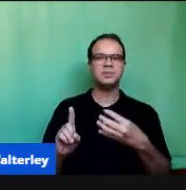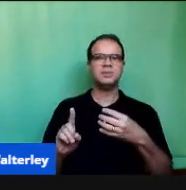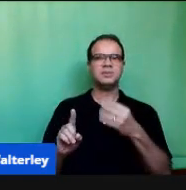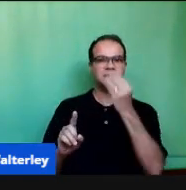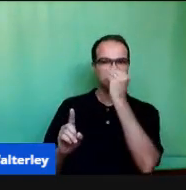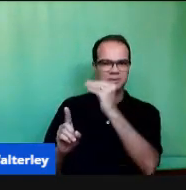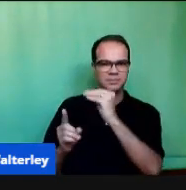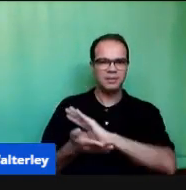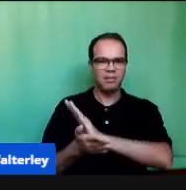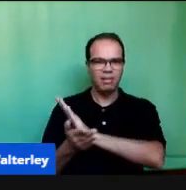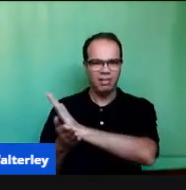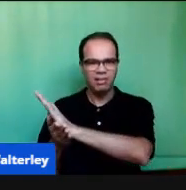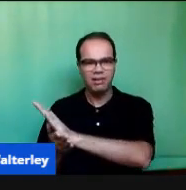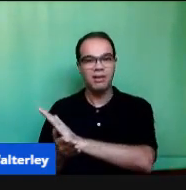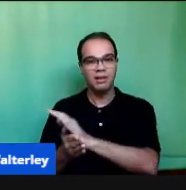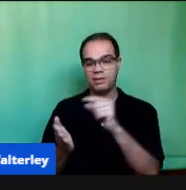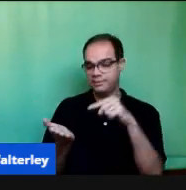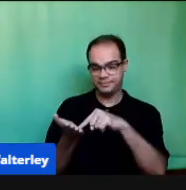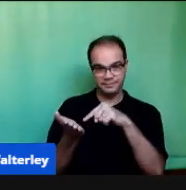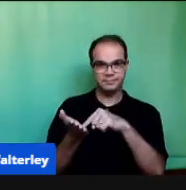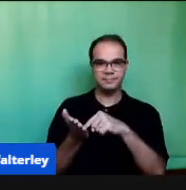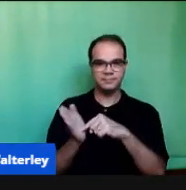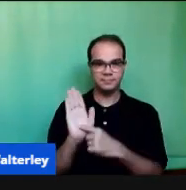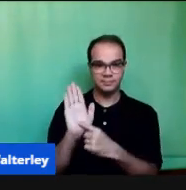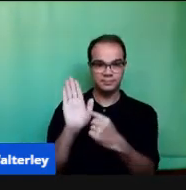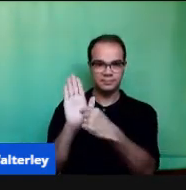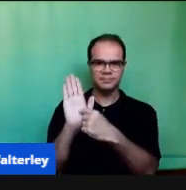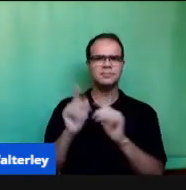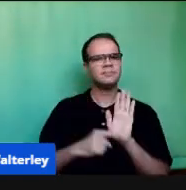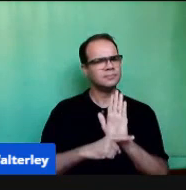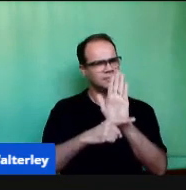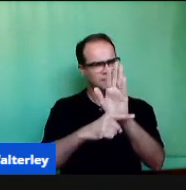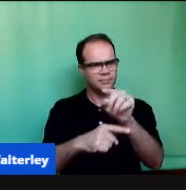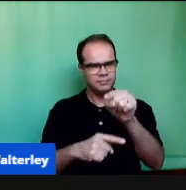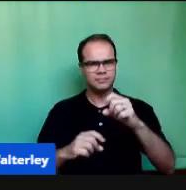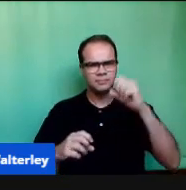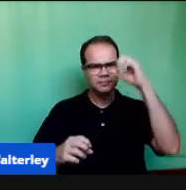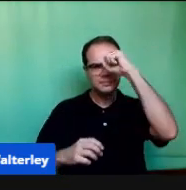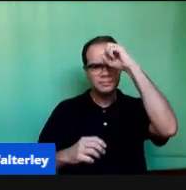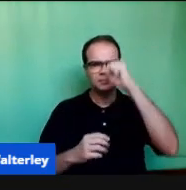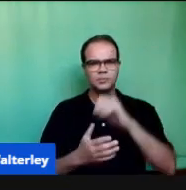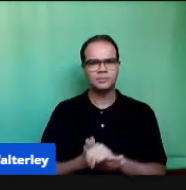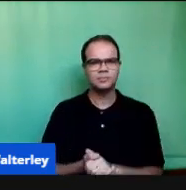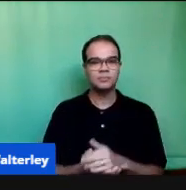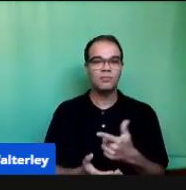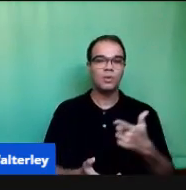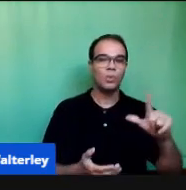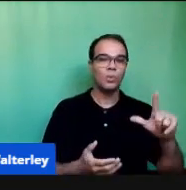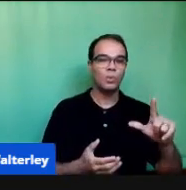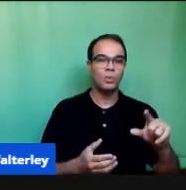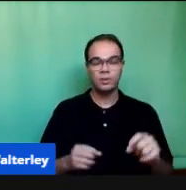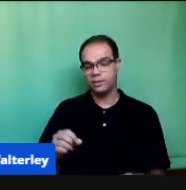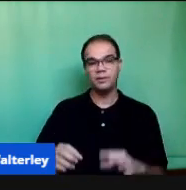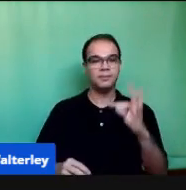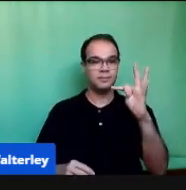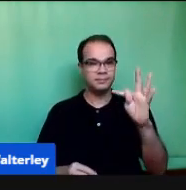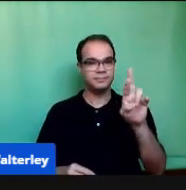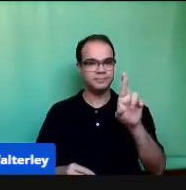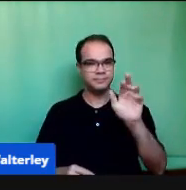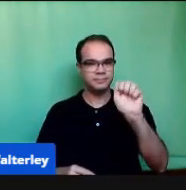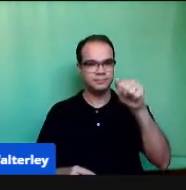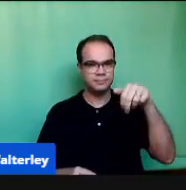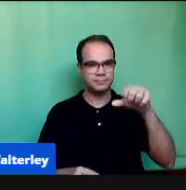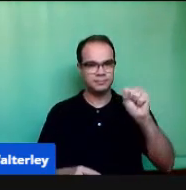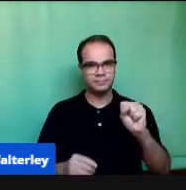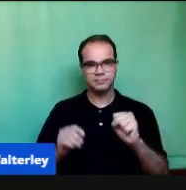essa legislação, que vai ajudar também vocês. E, por fim, a cartilha das pessoas trans. Então, a cartilha das